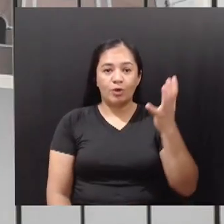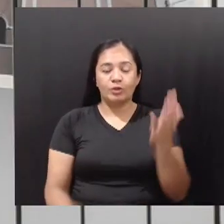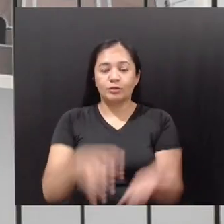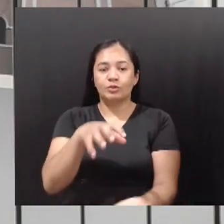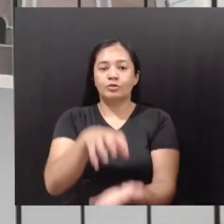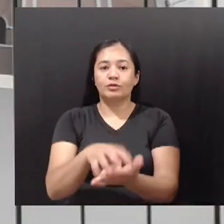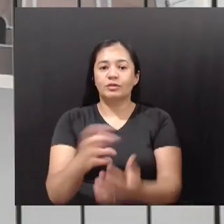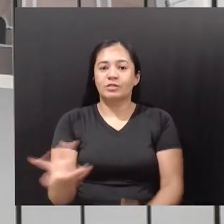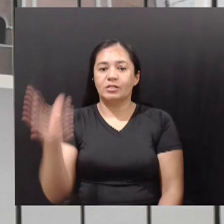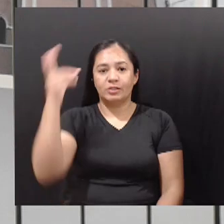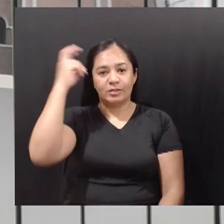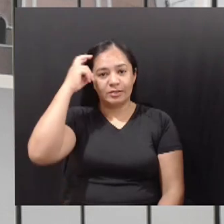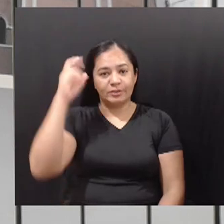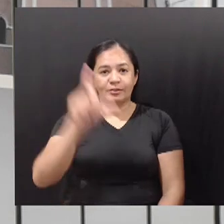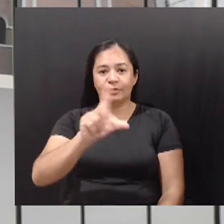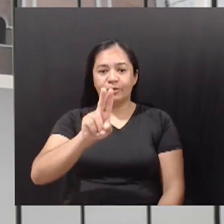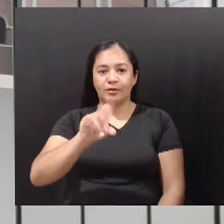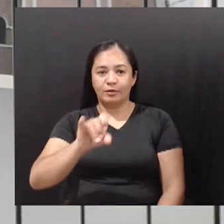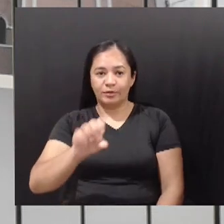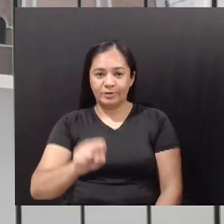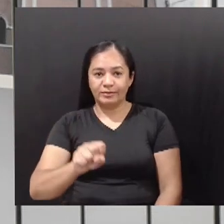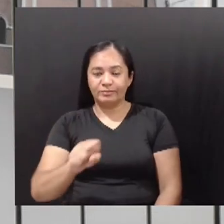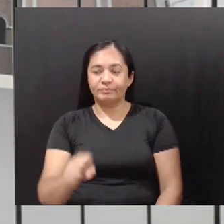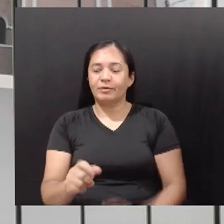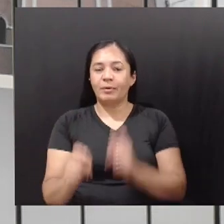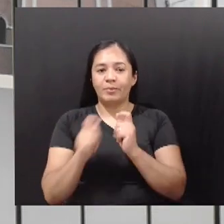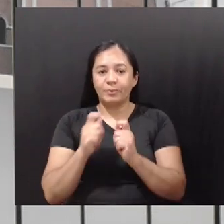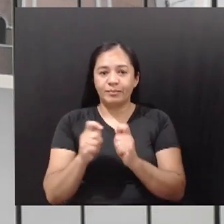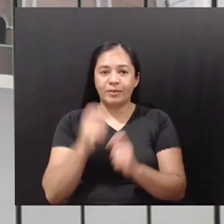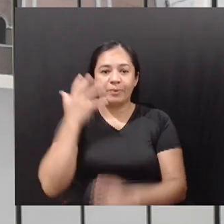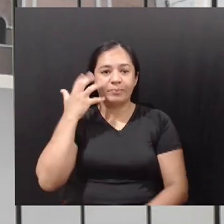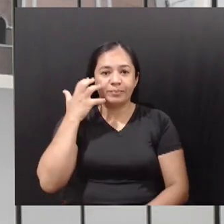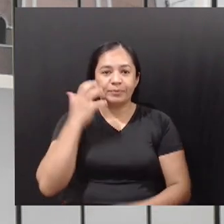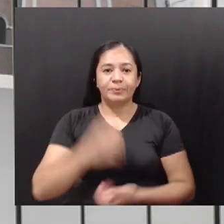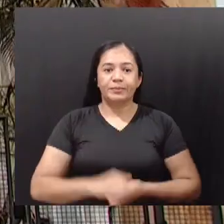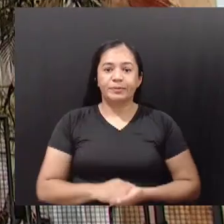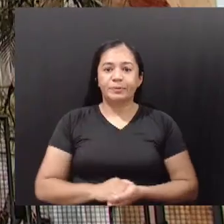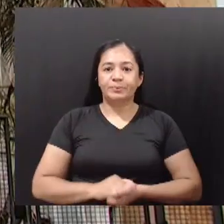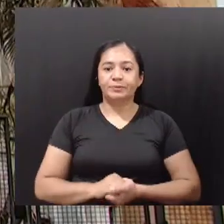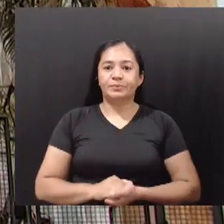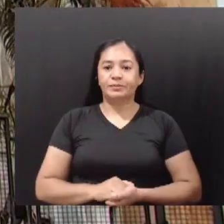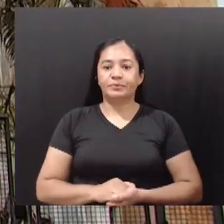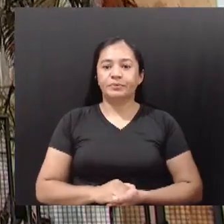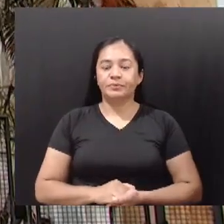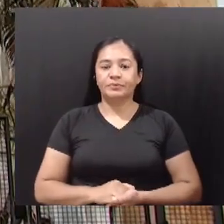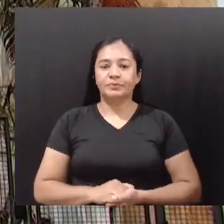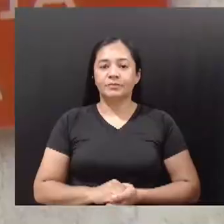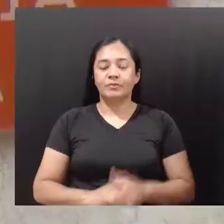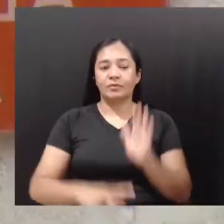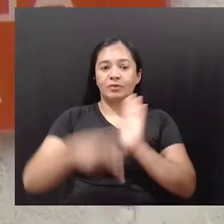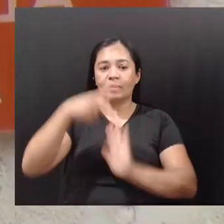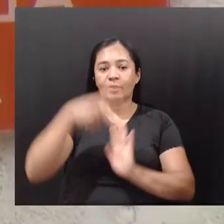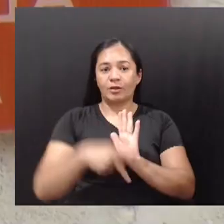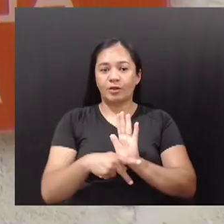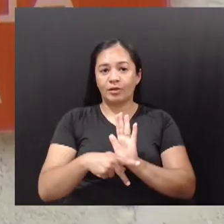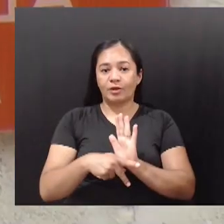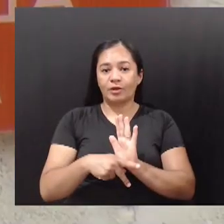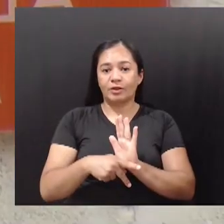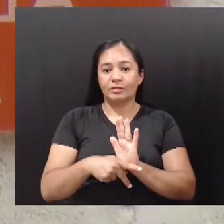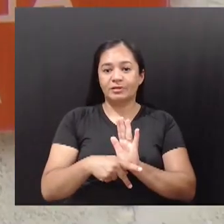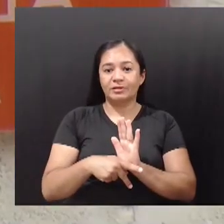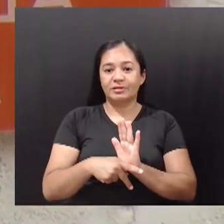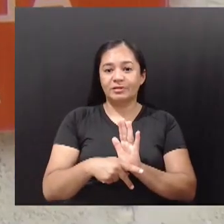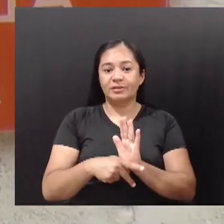Luiz Braille. E a reportagem é de André Aranha. O projeto Moda Inclusiva chegou em Campinas